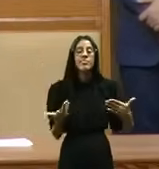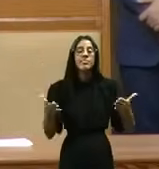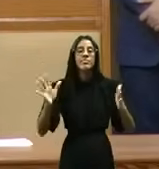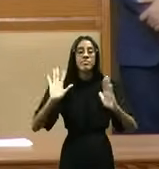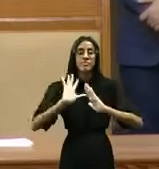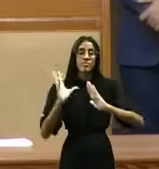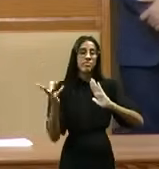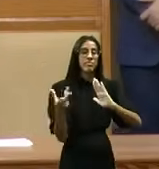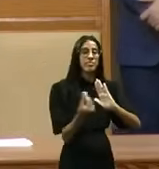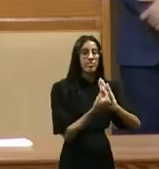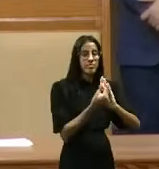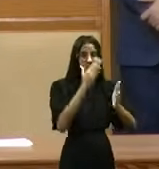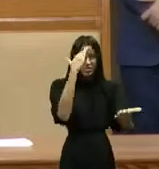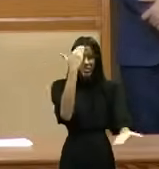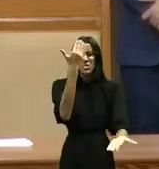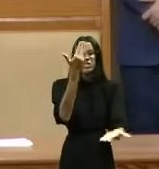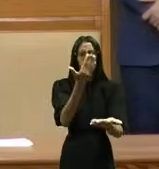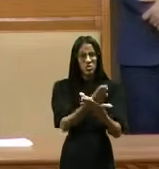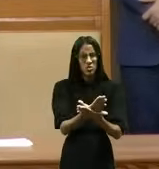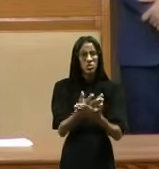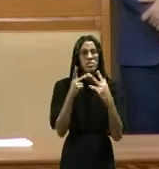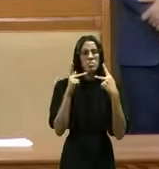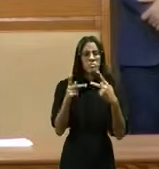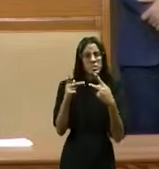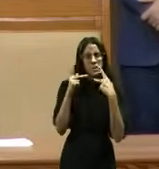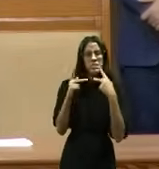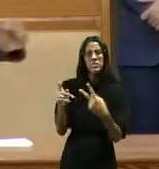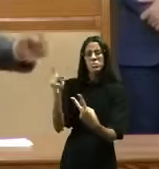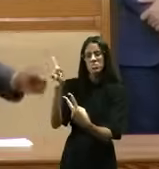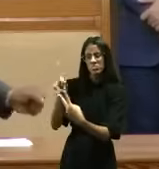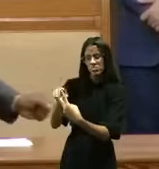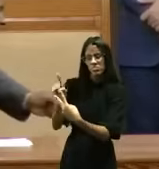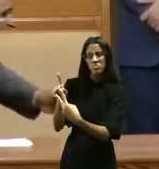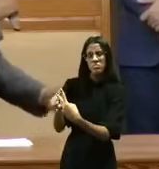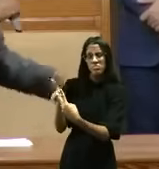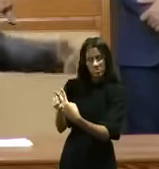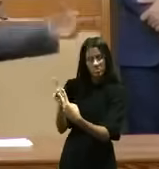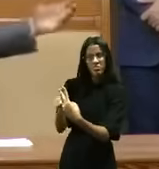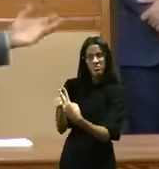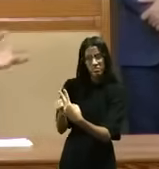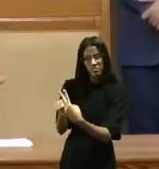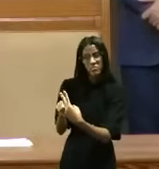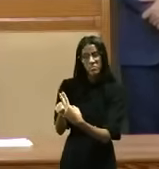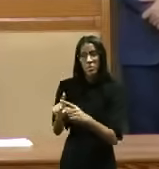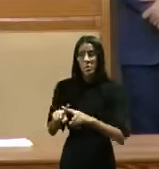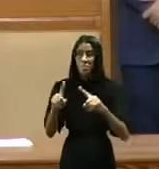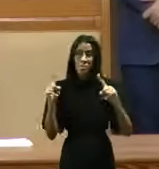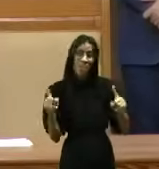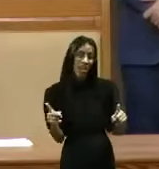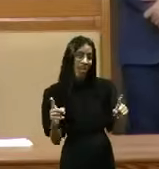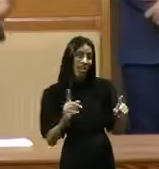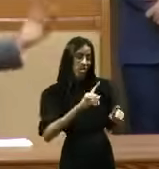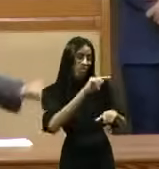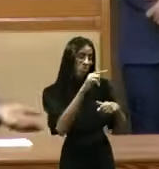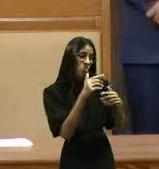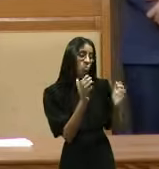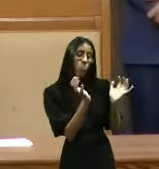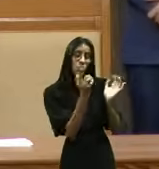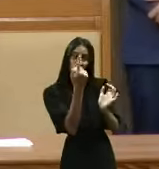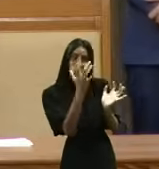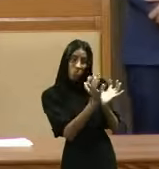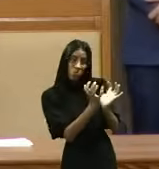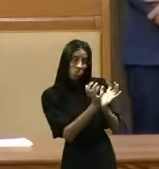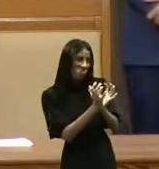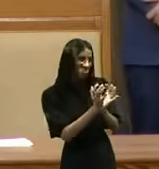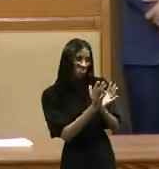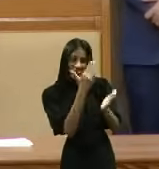ali acreditava na mensagem dele queria a mensagem dele mas outra parte não e quando teve o batiso com o